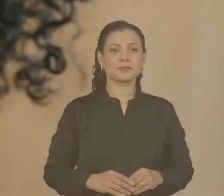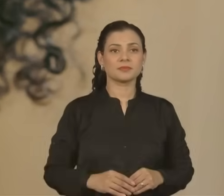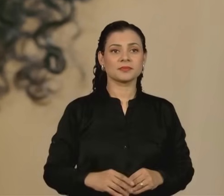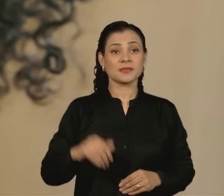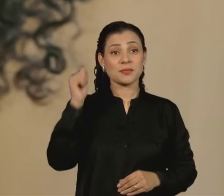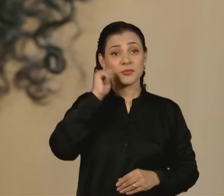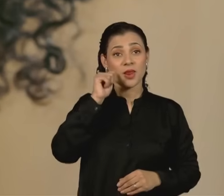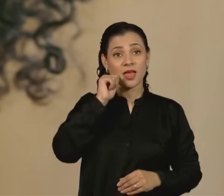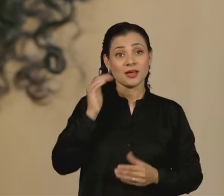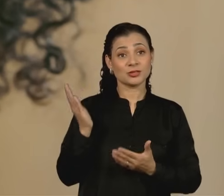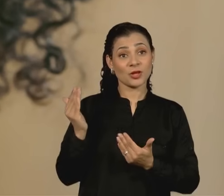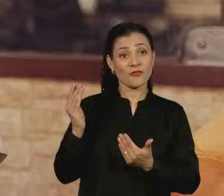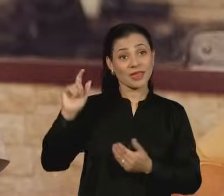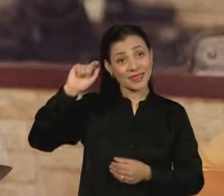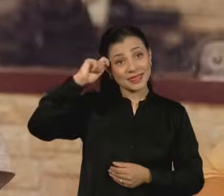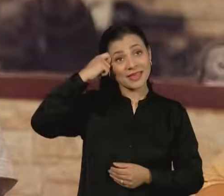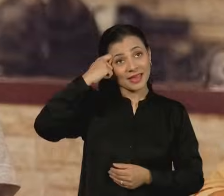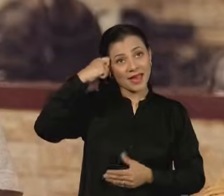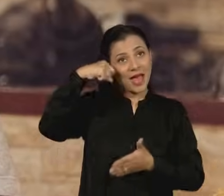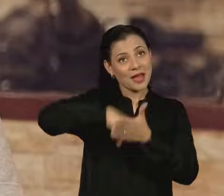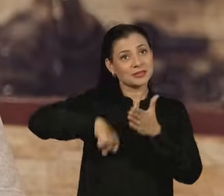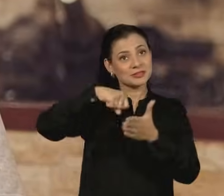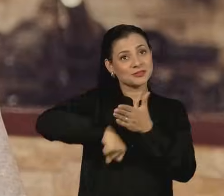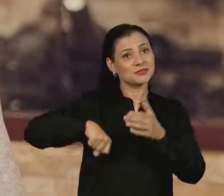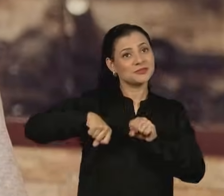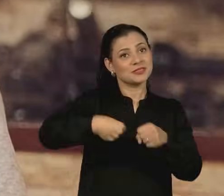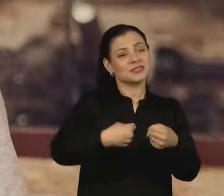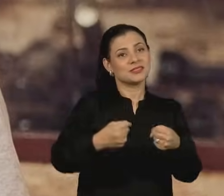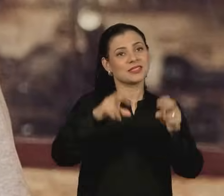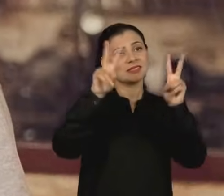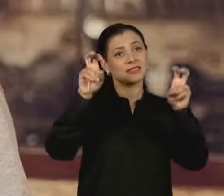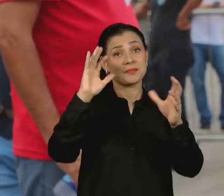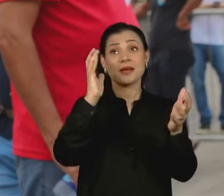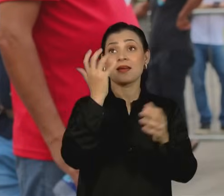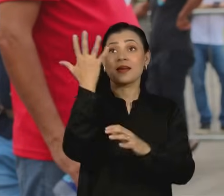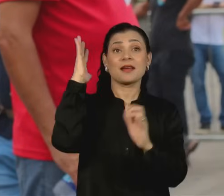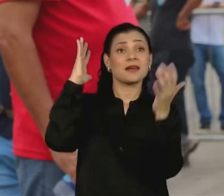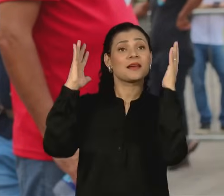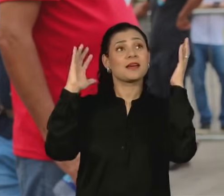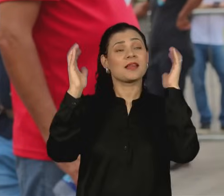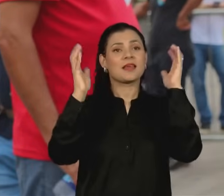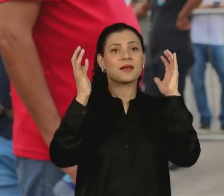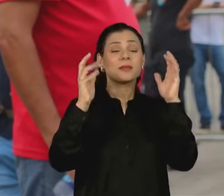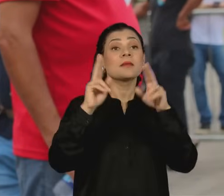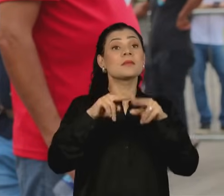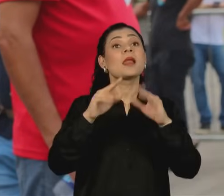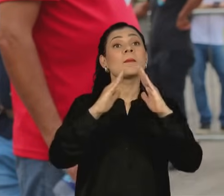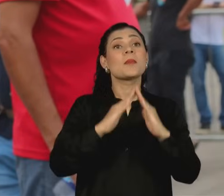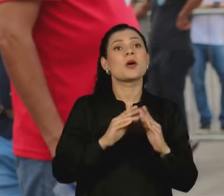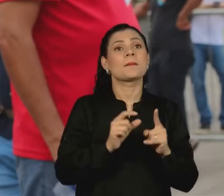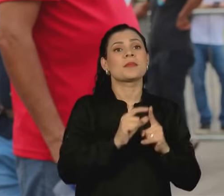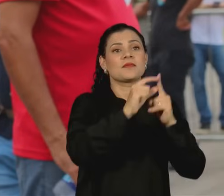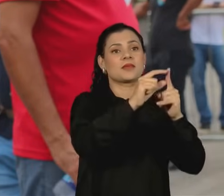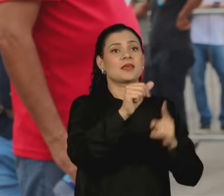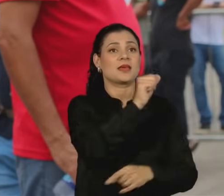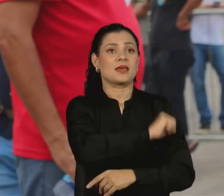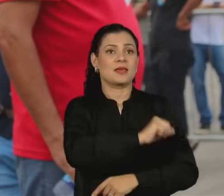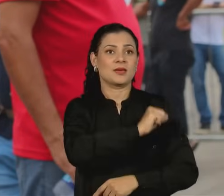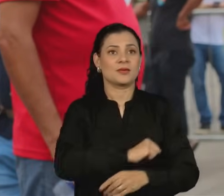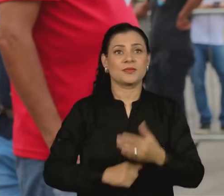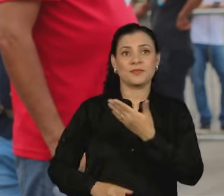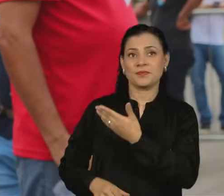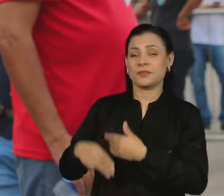Mulher, jovem, negra, ativista climática, moradora da periferia do Rio de Janeiro. Marcele Oliveira,